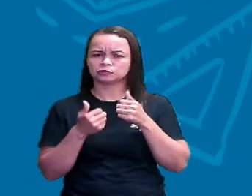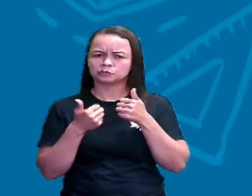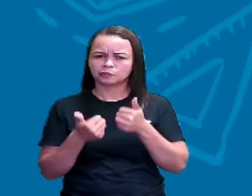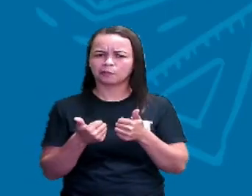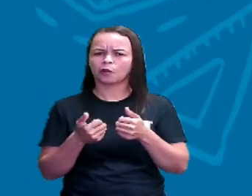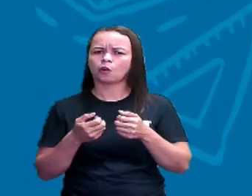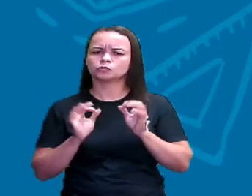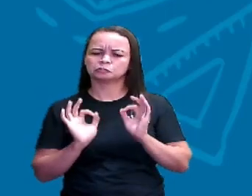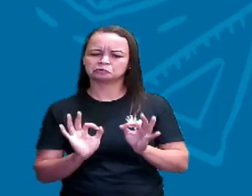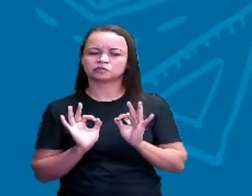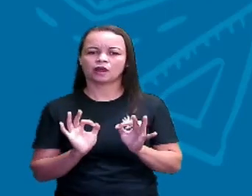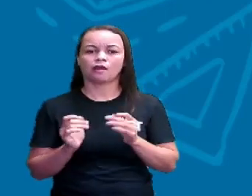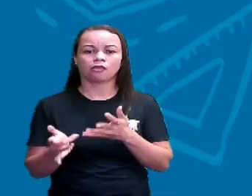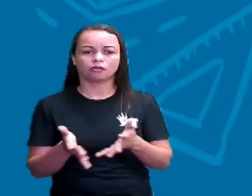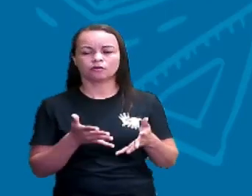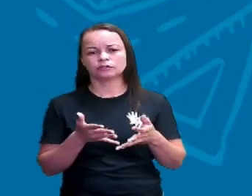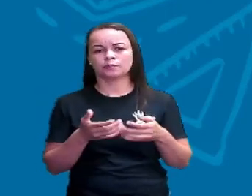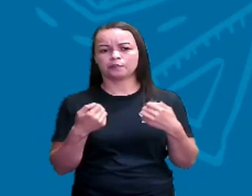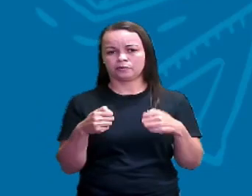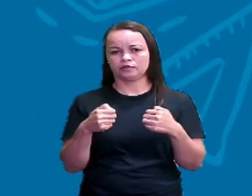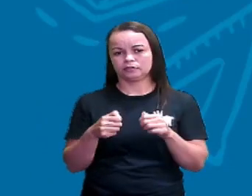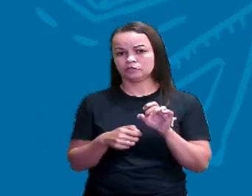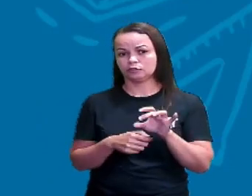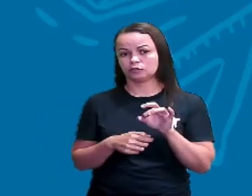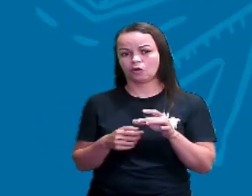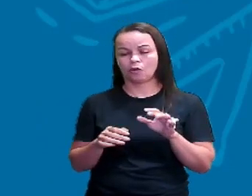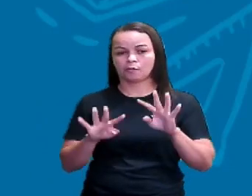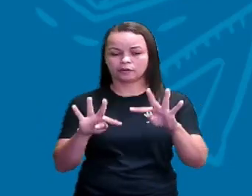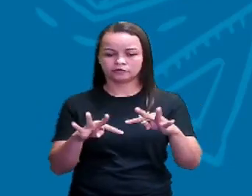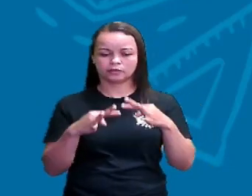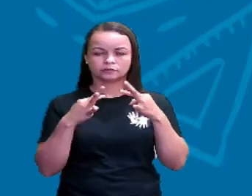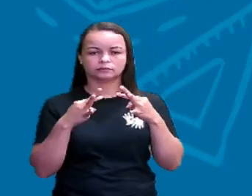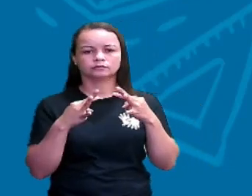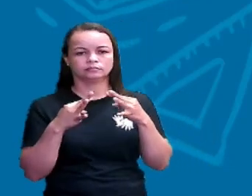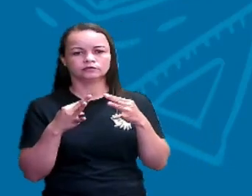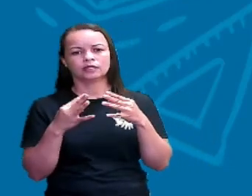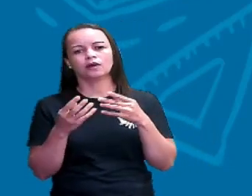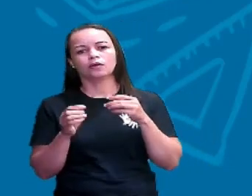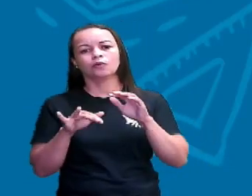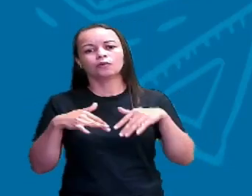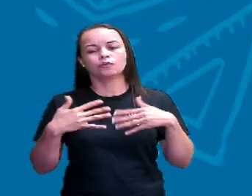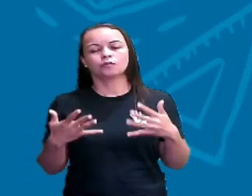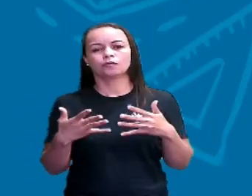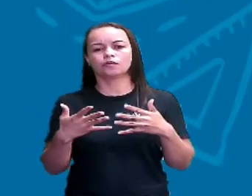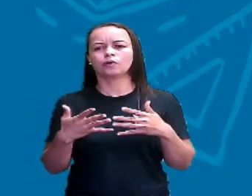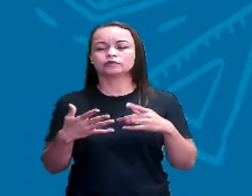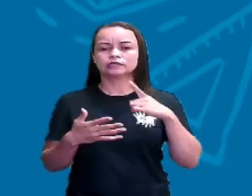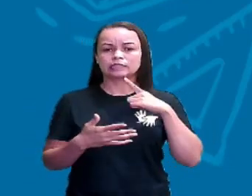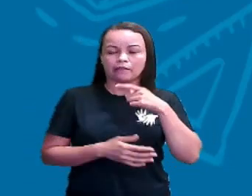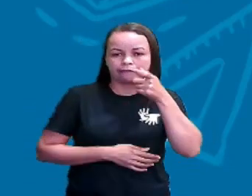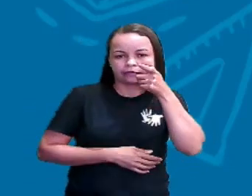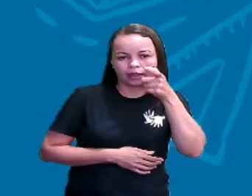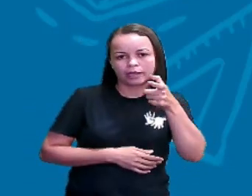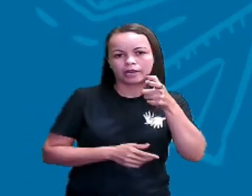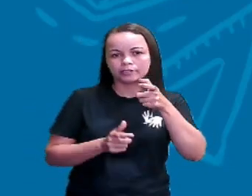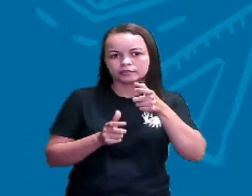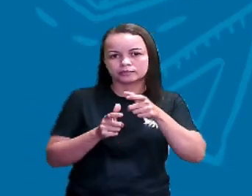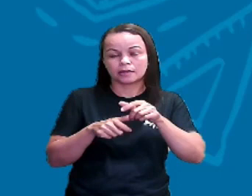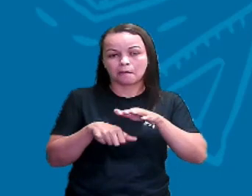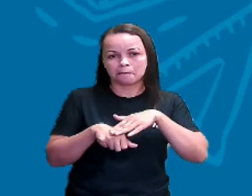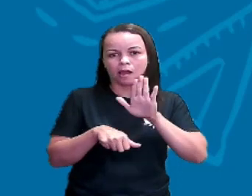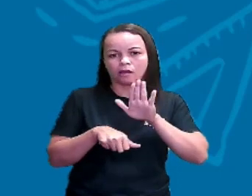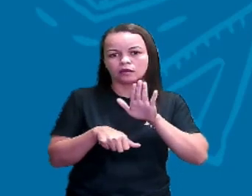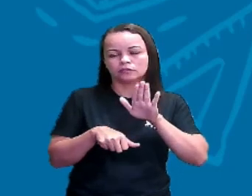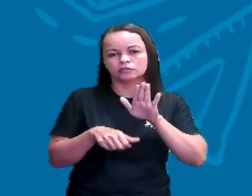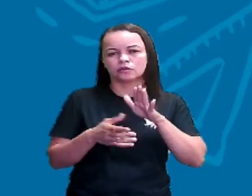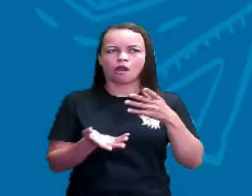gente precisa somente prestar atenção qual é o que a gente tem interesse maior. Eu